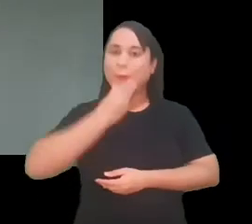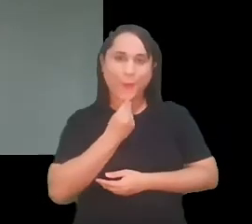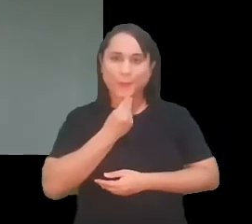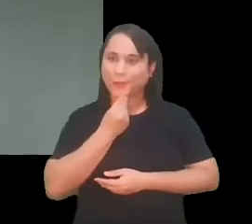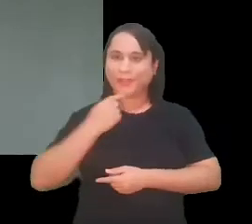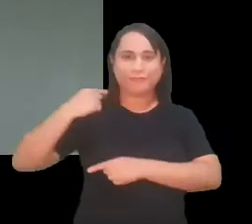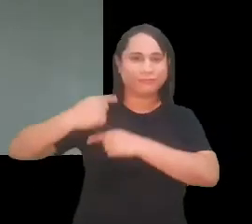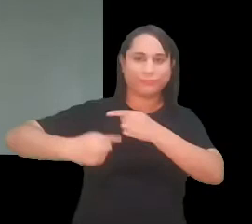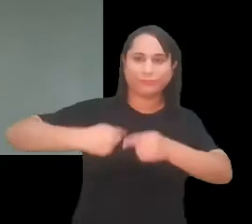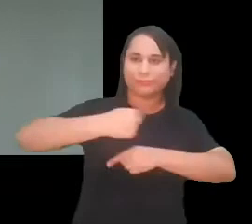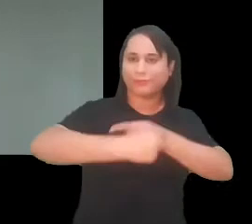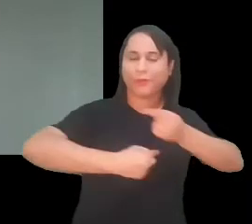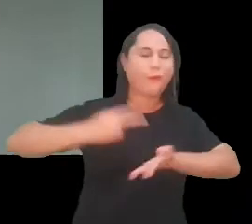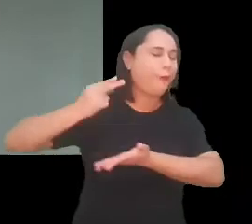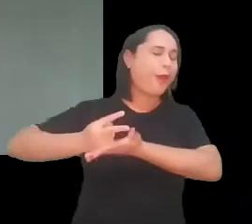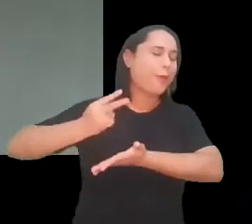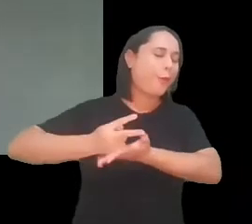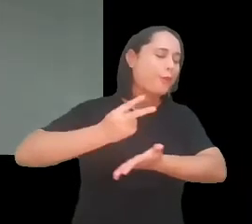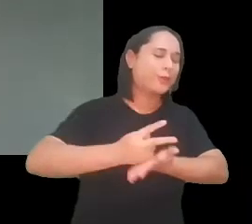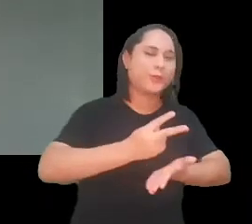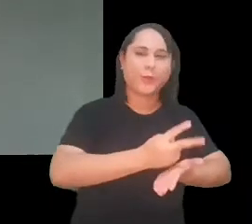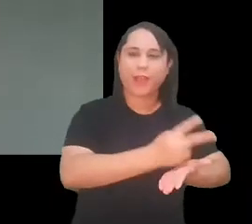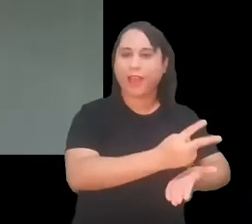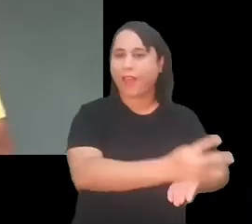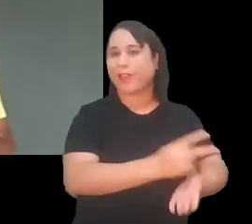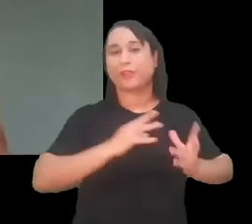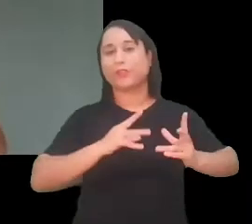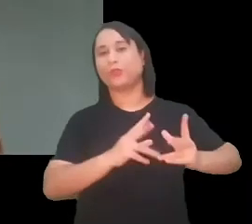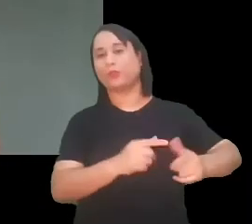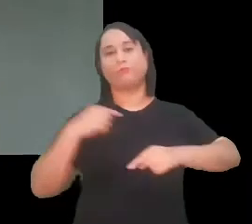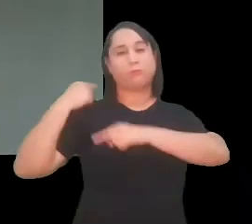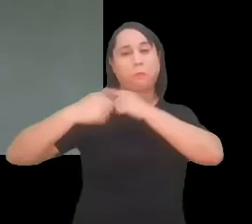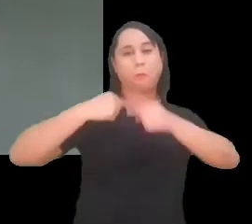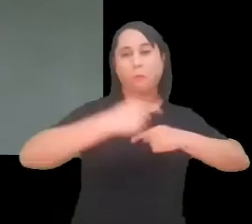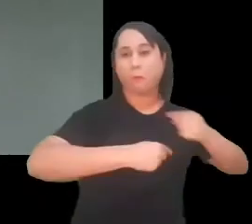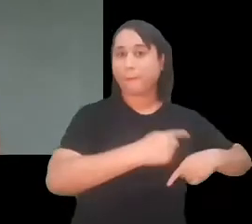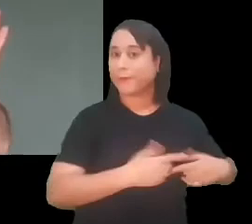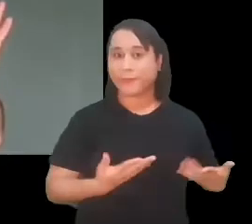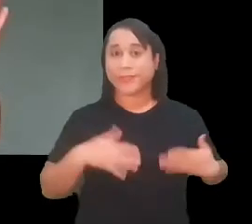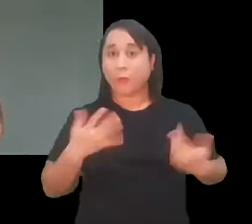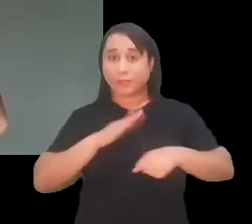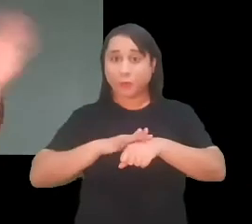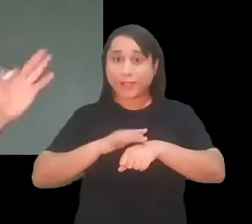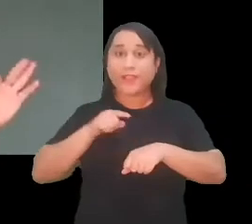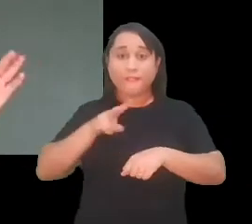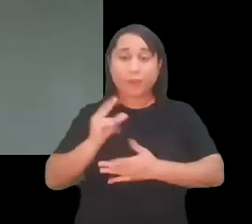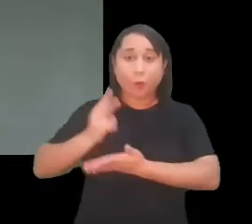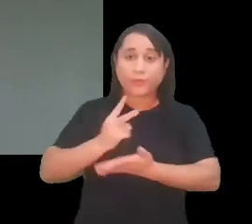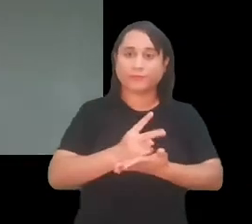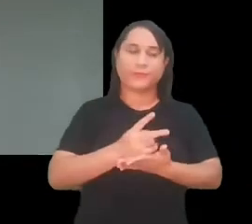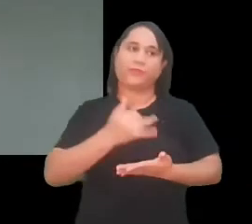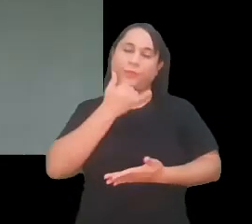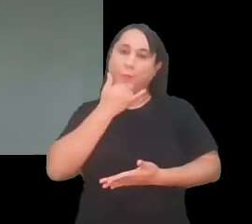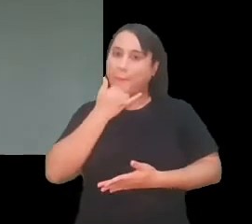nossa hierarquia aqui, do nosso heredograma. Isso vai ficar em todas as gerações. Só quer dizer que essa doença vai ficar para sempre. Primeiro